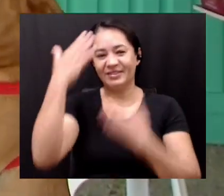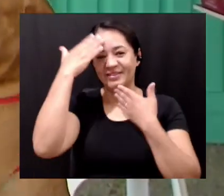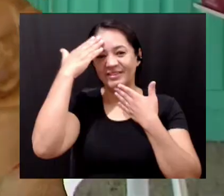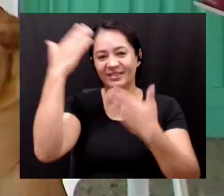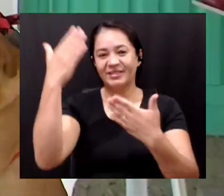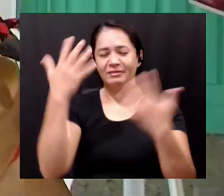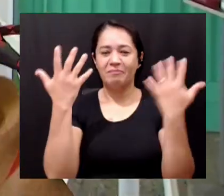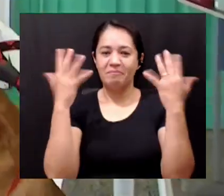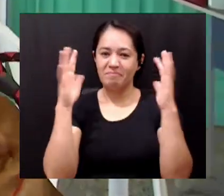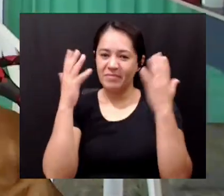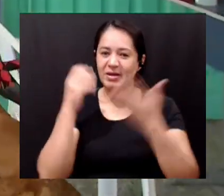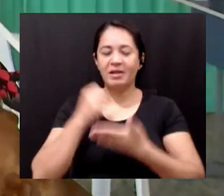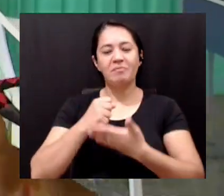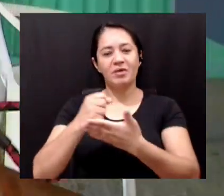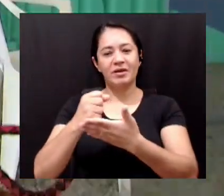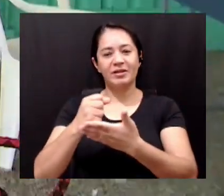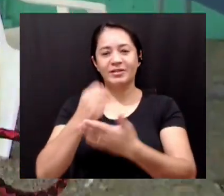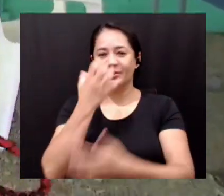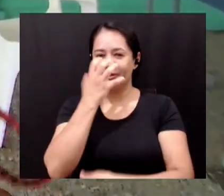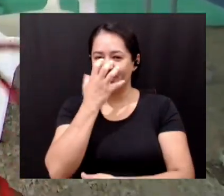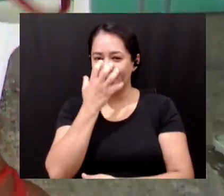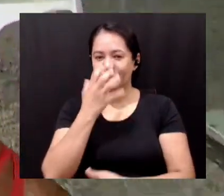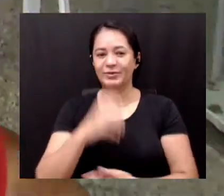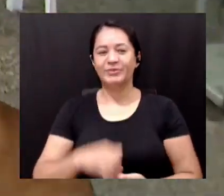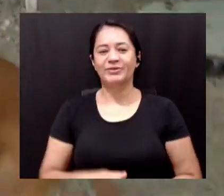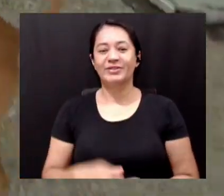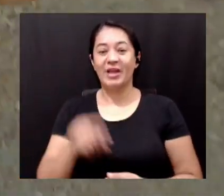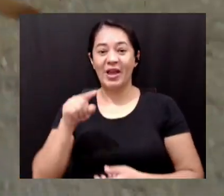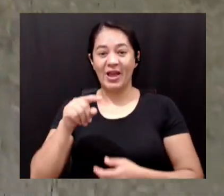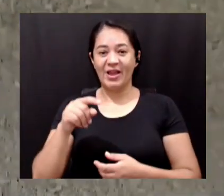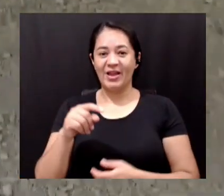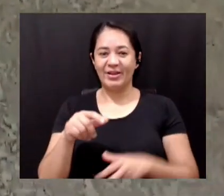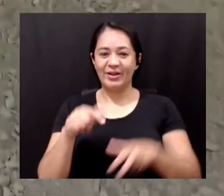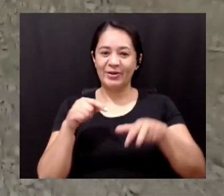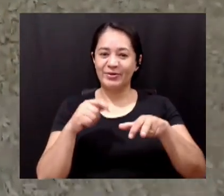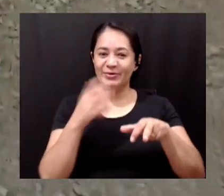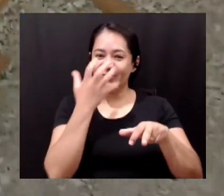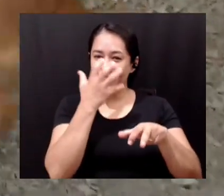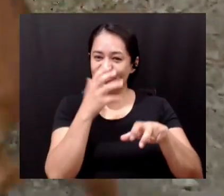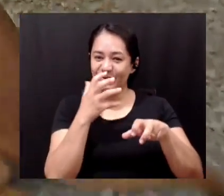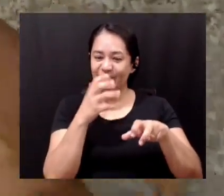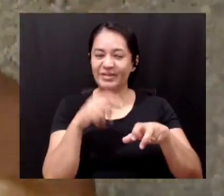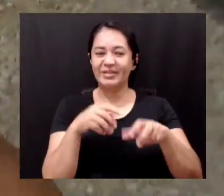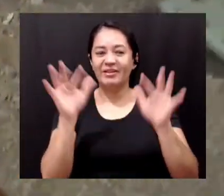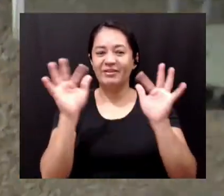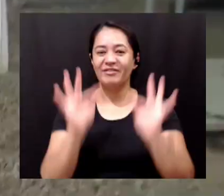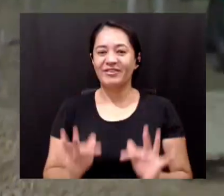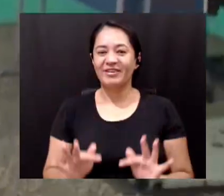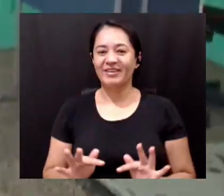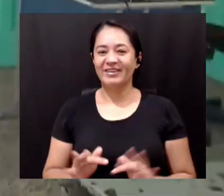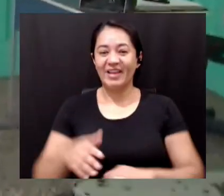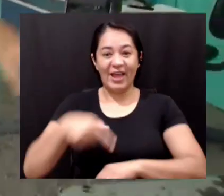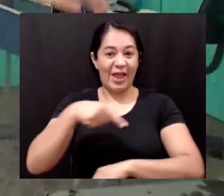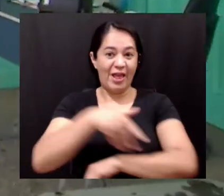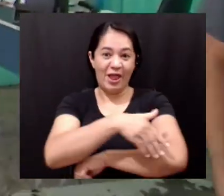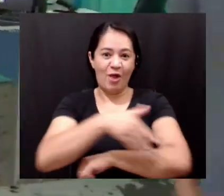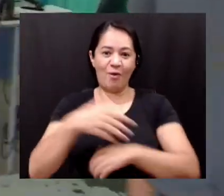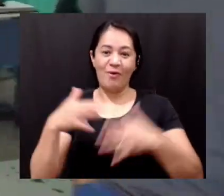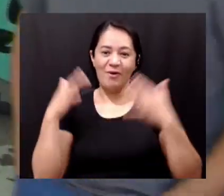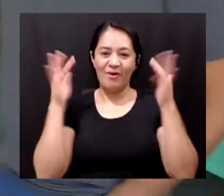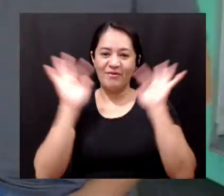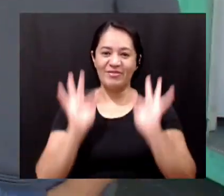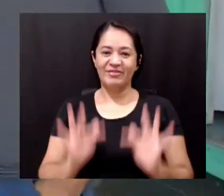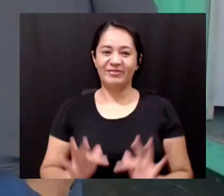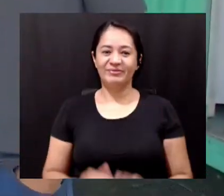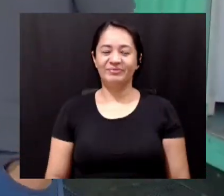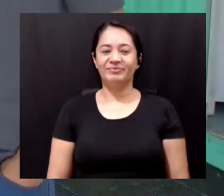trazer a cachorrinha aqui, ó. Tá feliz da vida. Ela tá. Ai, filha, essa daqui não pode ver uma rua que ela fica feliz. Valeu, obrigado. Caio, mais